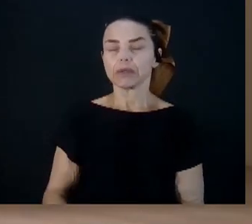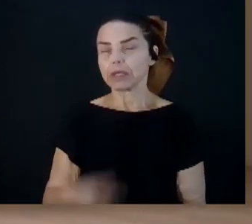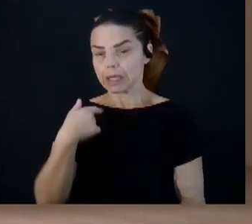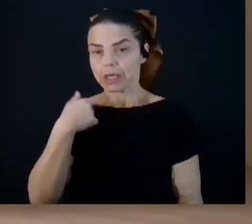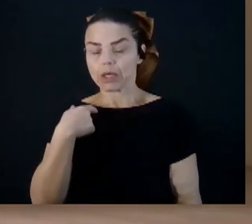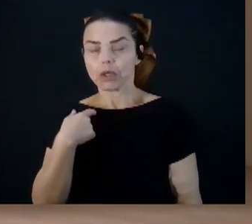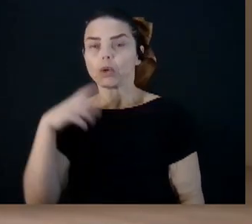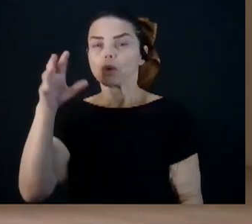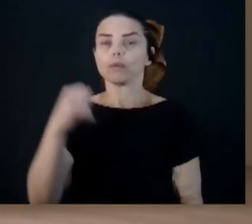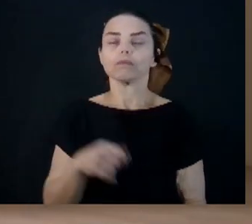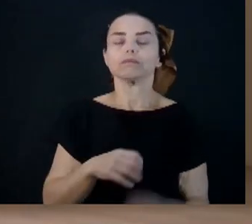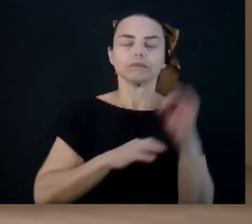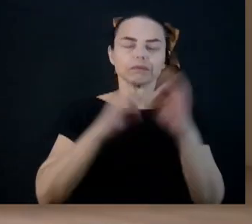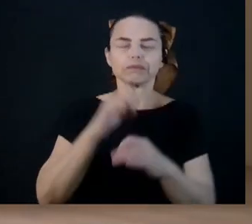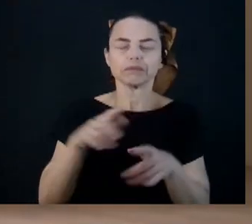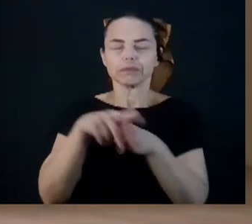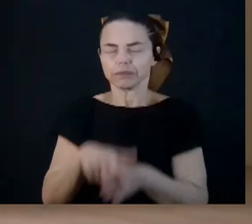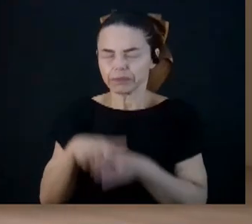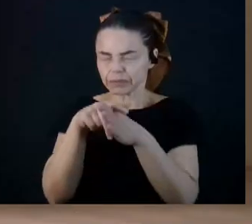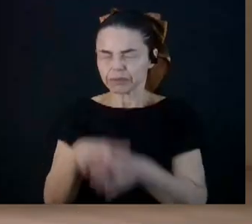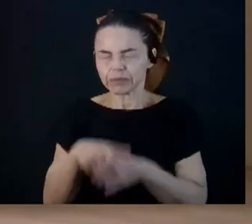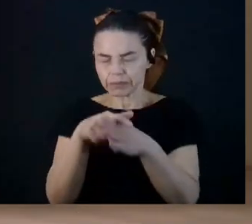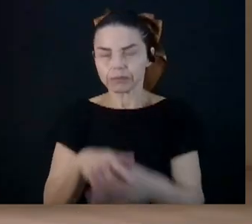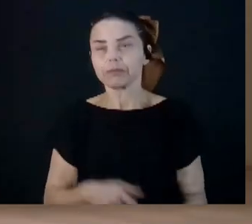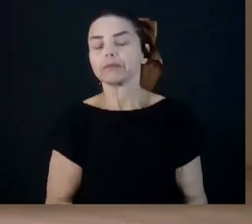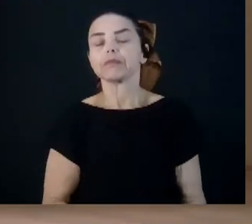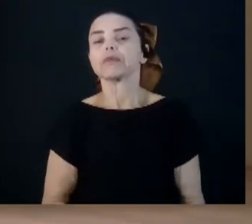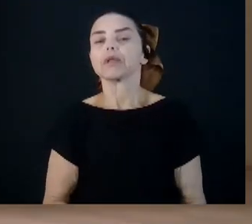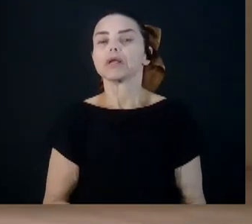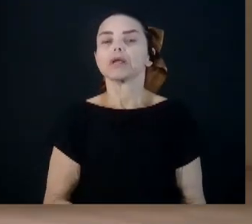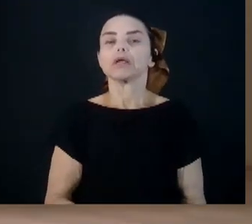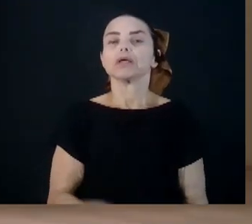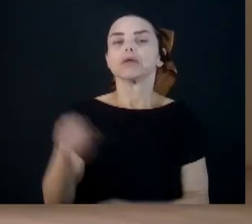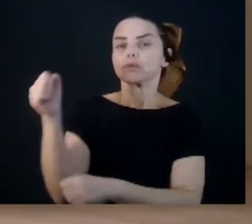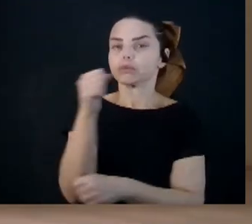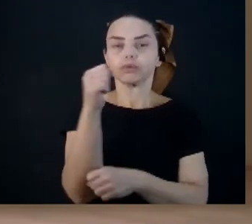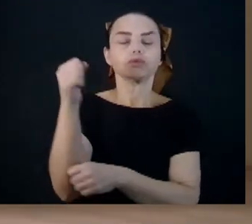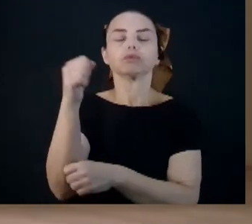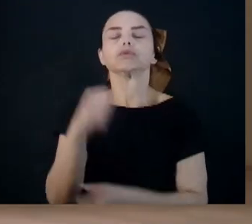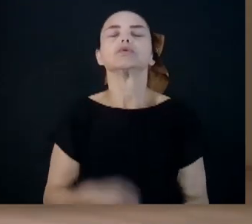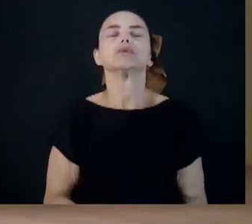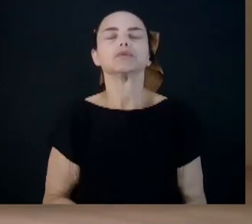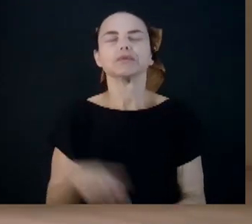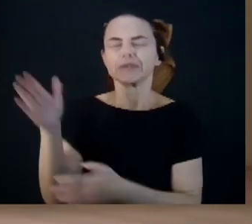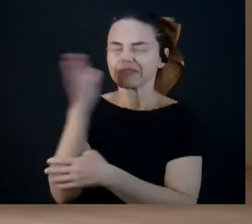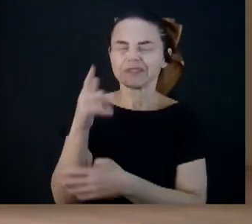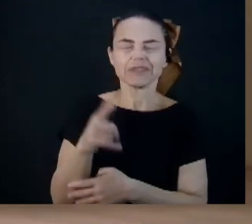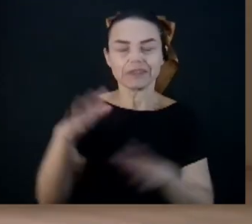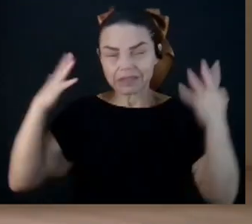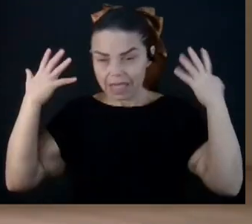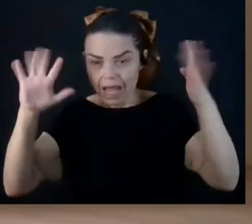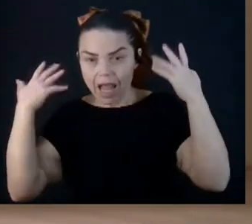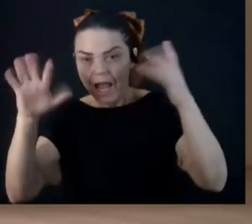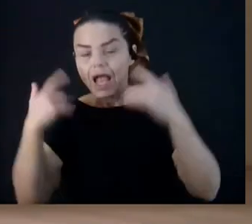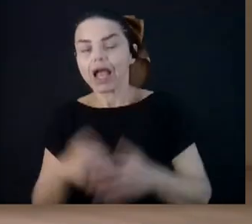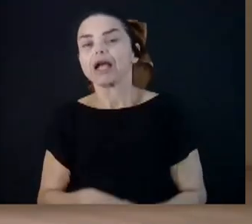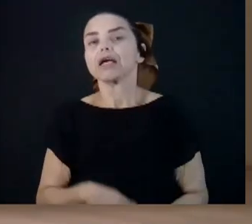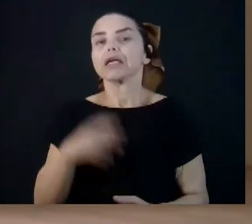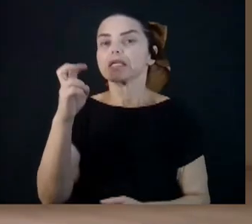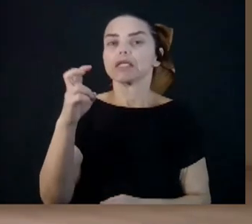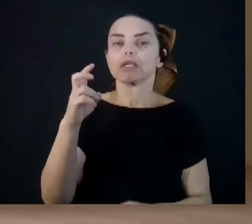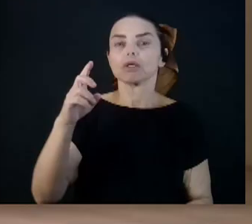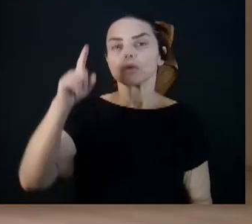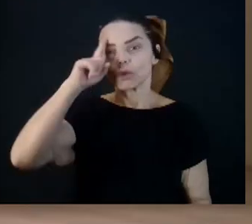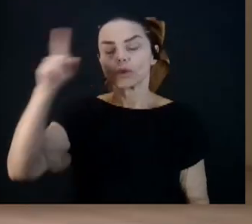montou a cavalo e foi. Ele buscou a bandeira, trouxeram, fizeram a festa. 5 dias depois da festa, ele foi